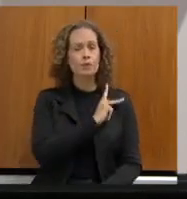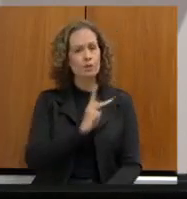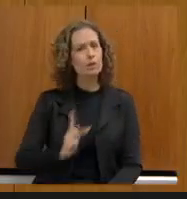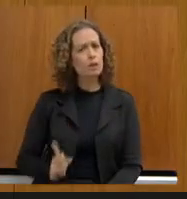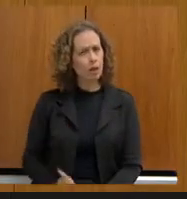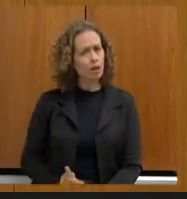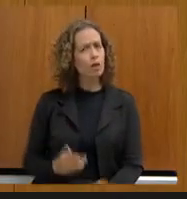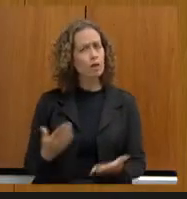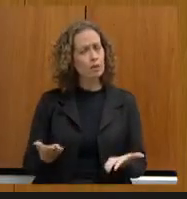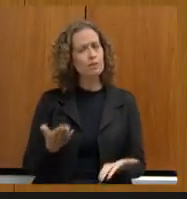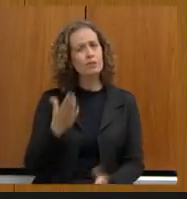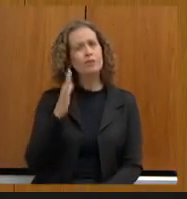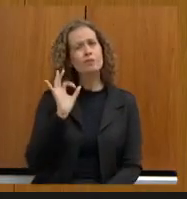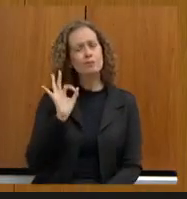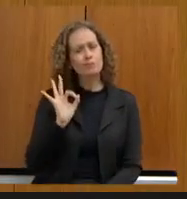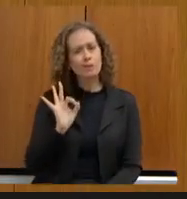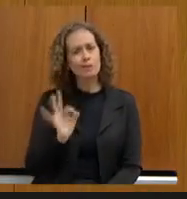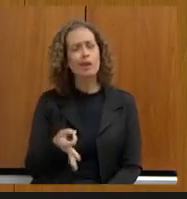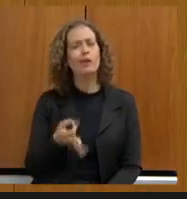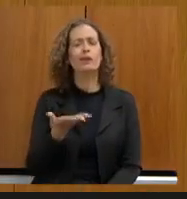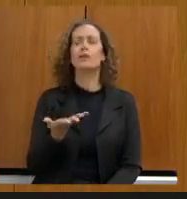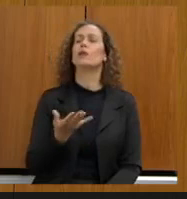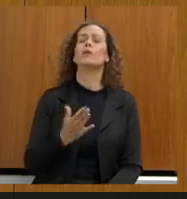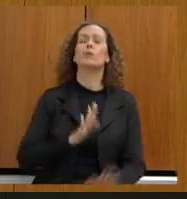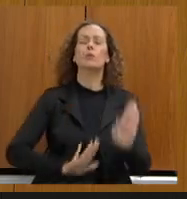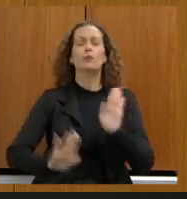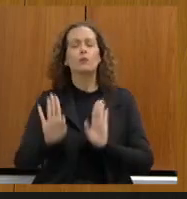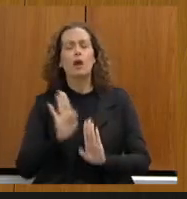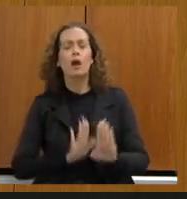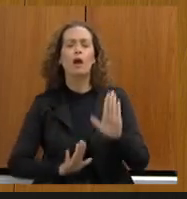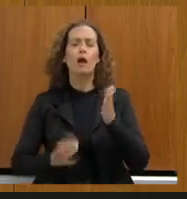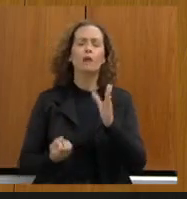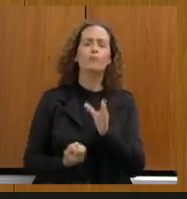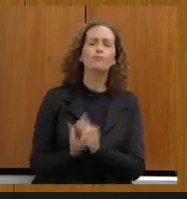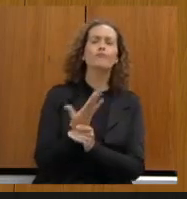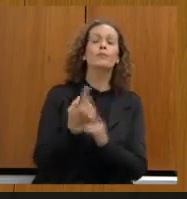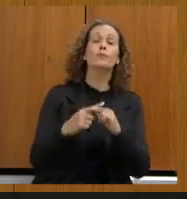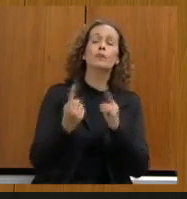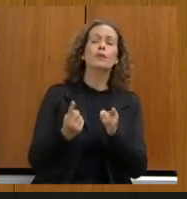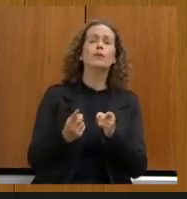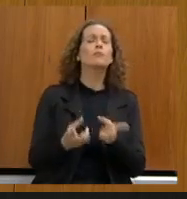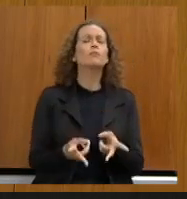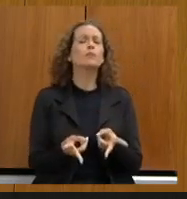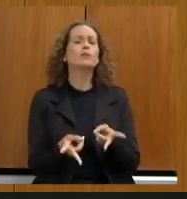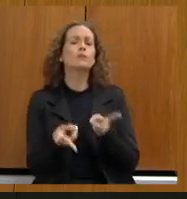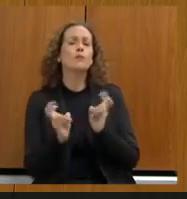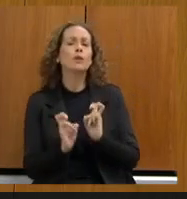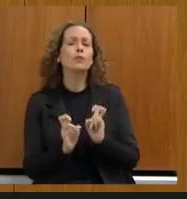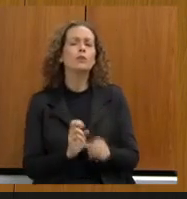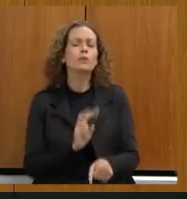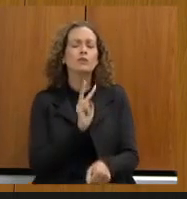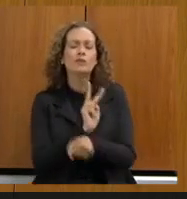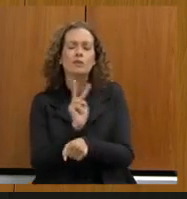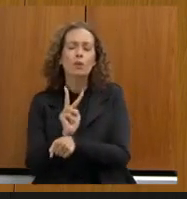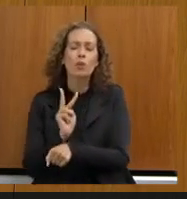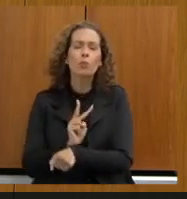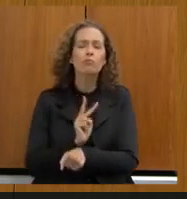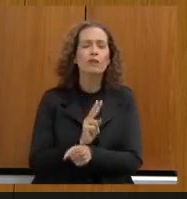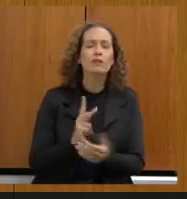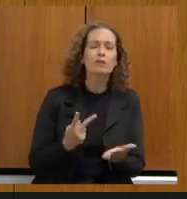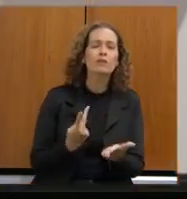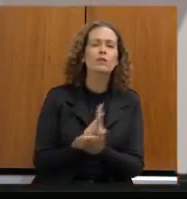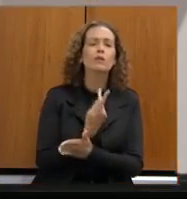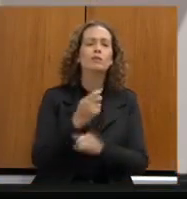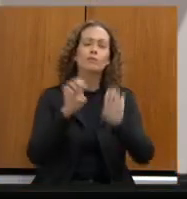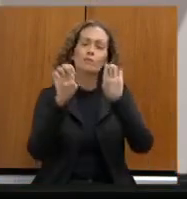forma sem plantada dos cuidados na implantação mas nós percebemos que esses cuidados estão acontecendo inclusive